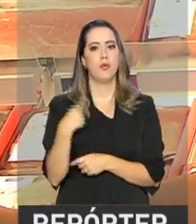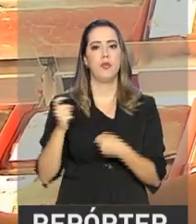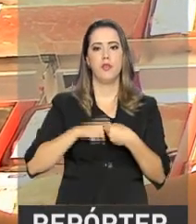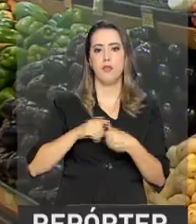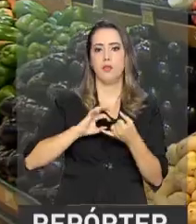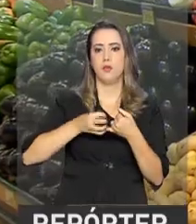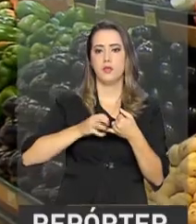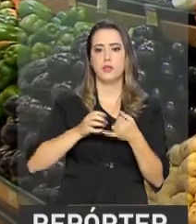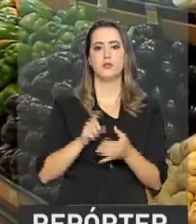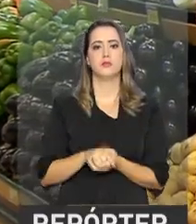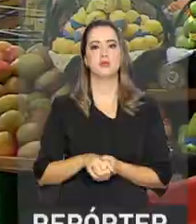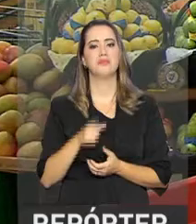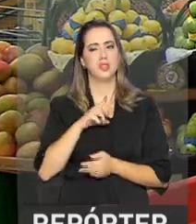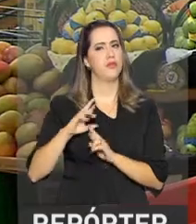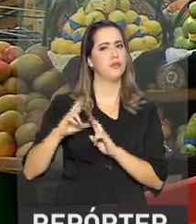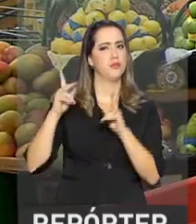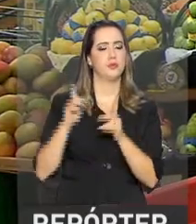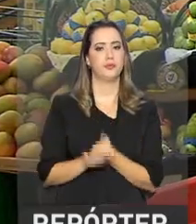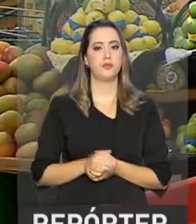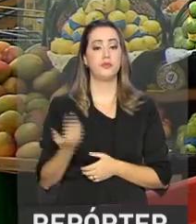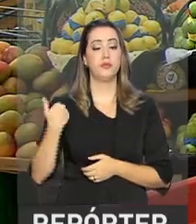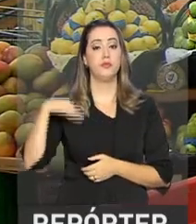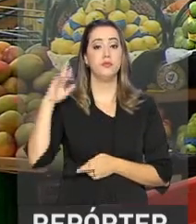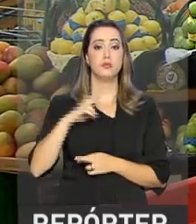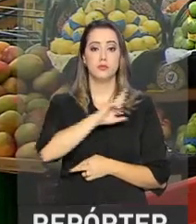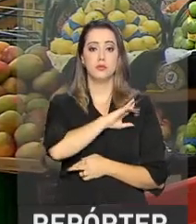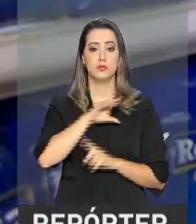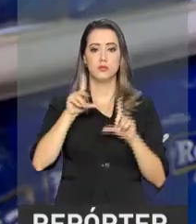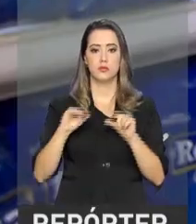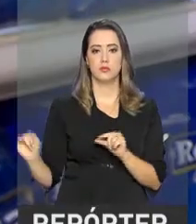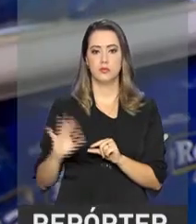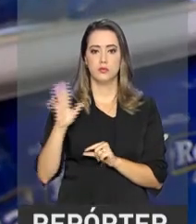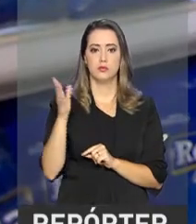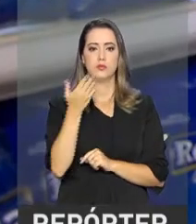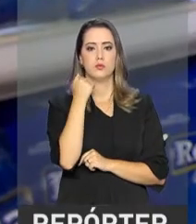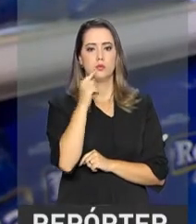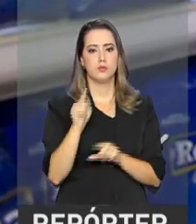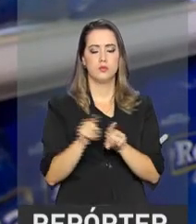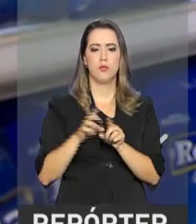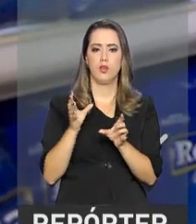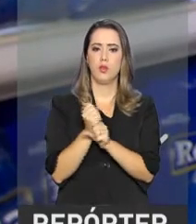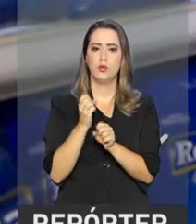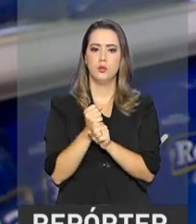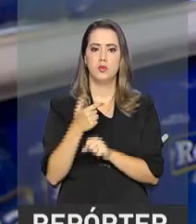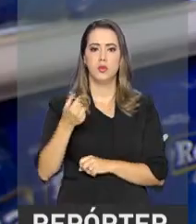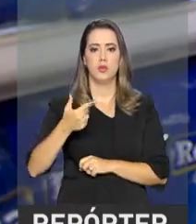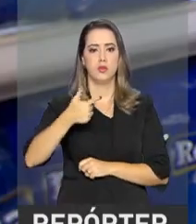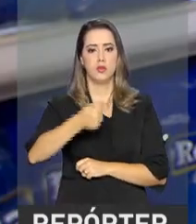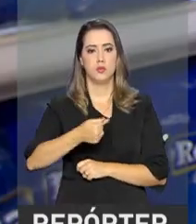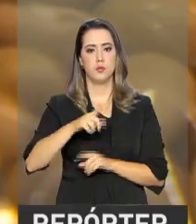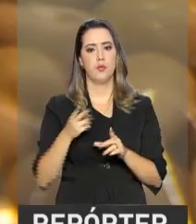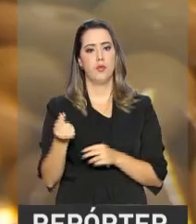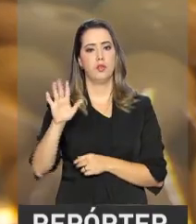o feijão teve diferença maiores responsáveis pela queda da inflação os alimentos fecharam o ano de 2017 com preços